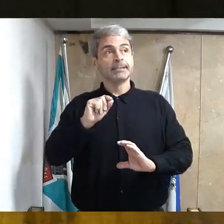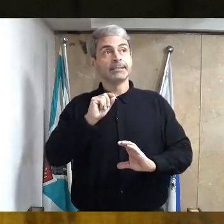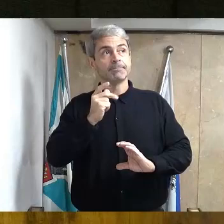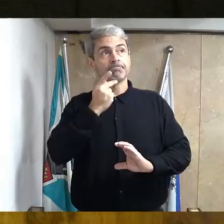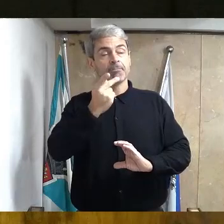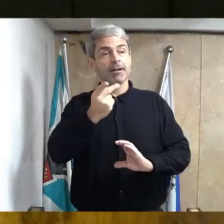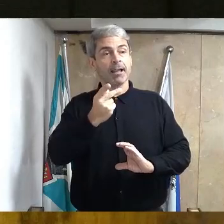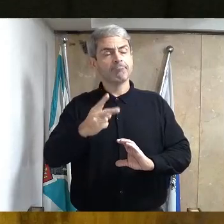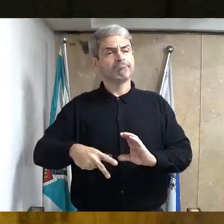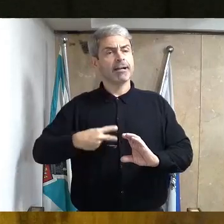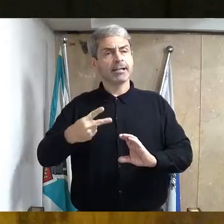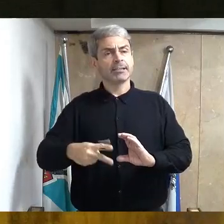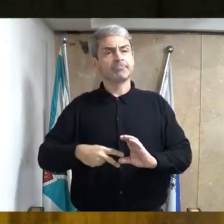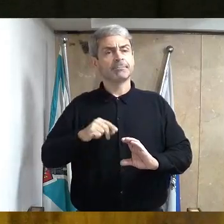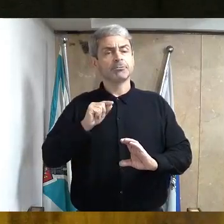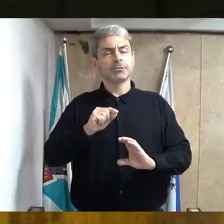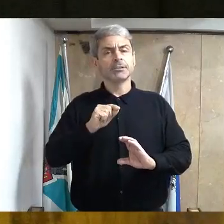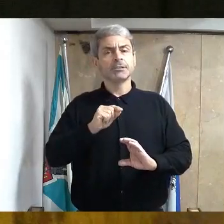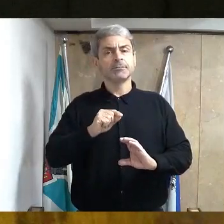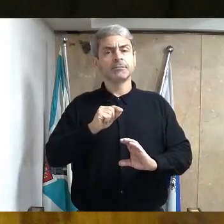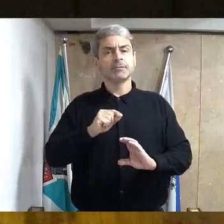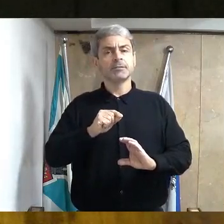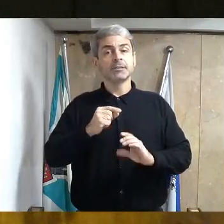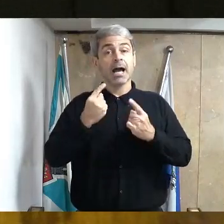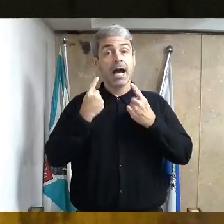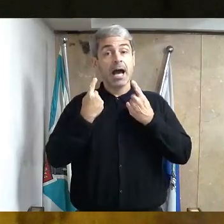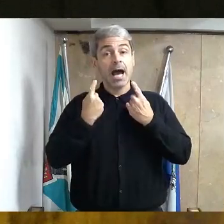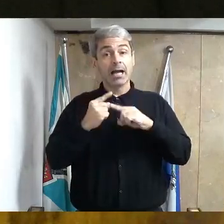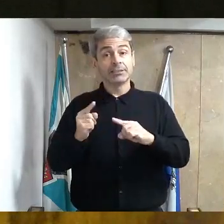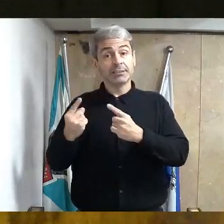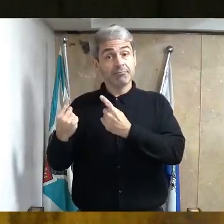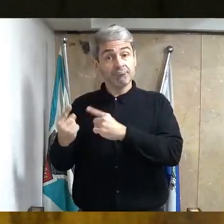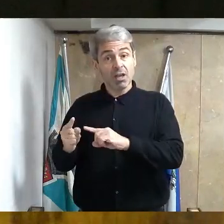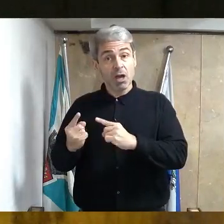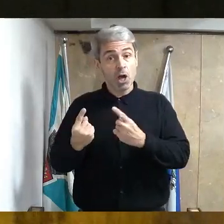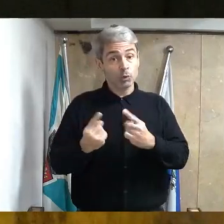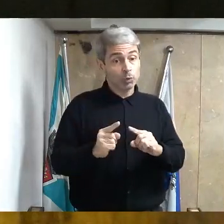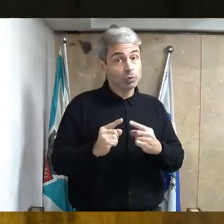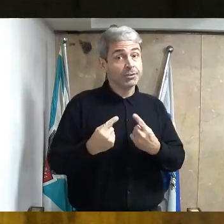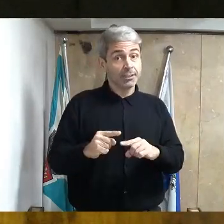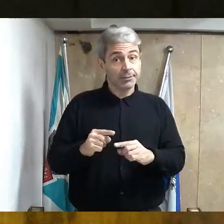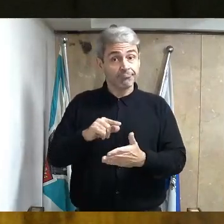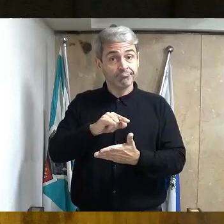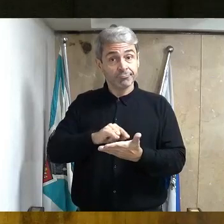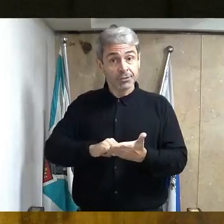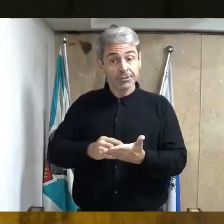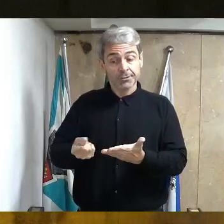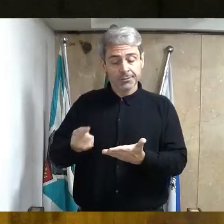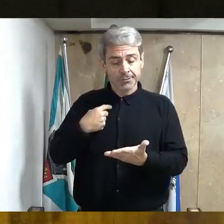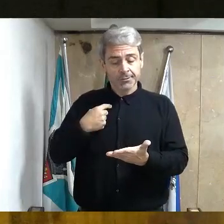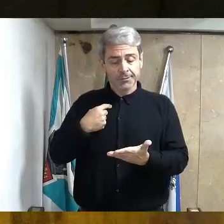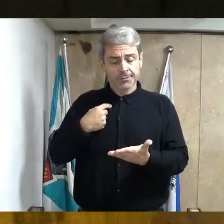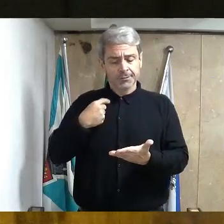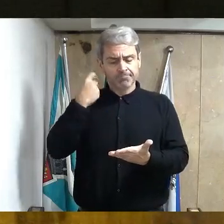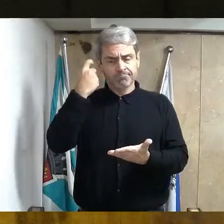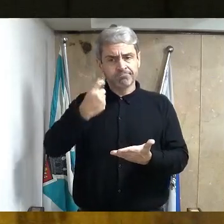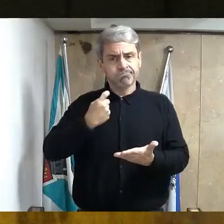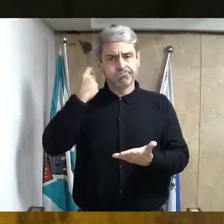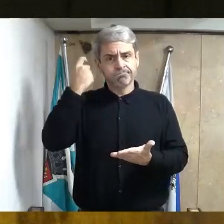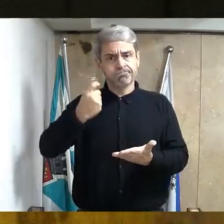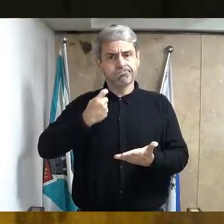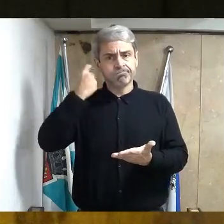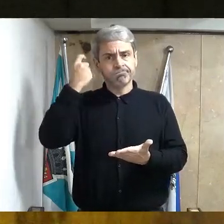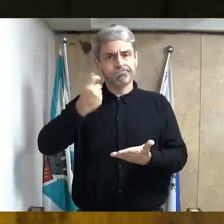casa as denúncias muito preocupantes que